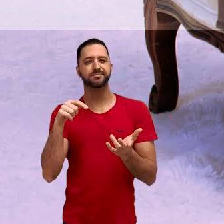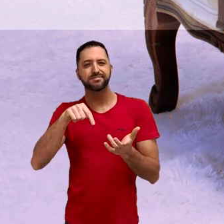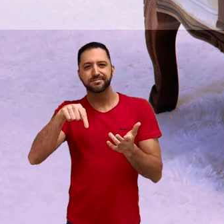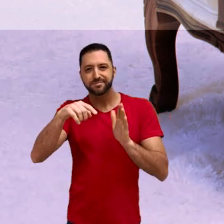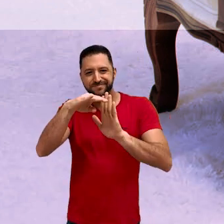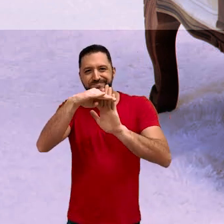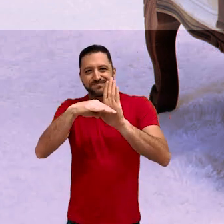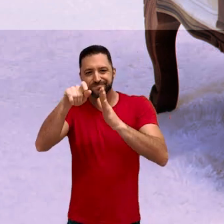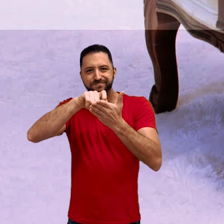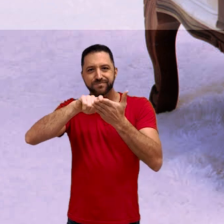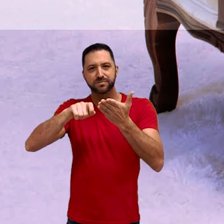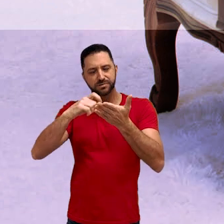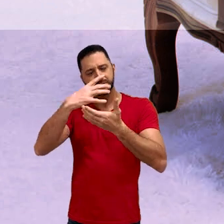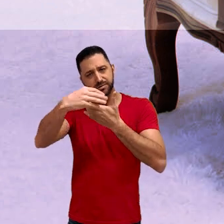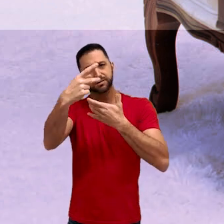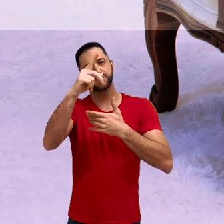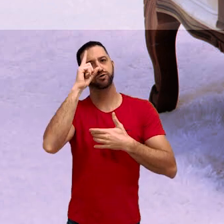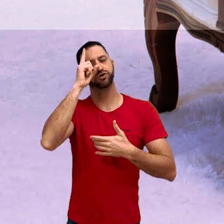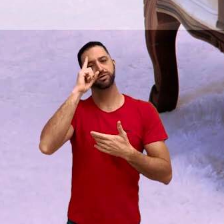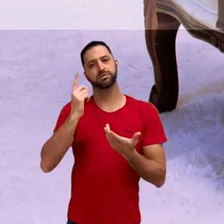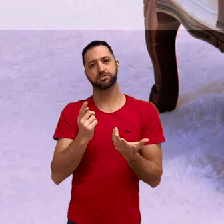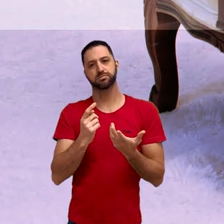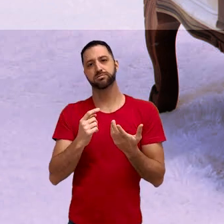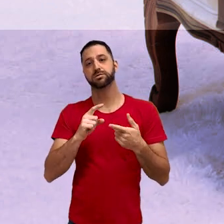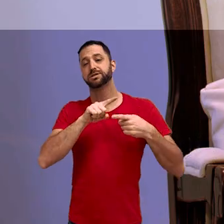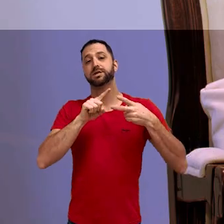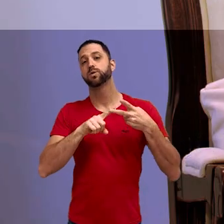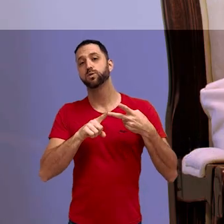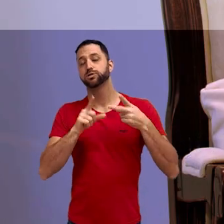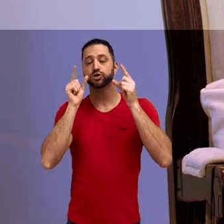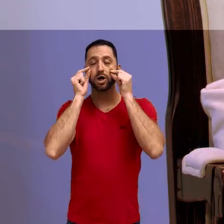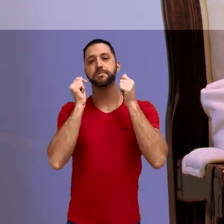tá? Tem uma lista, então começa a adotar isso para o teu dia a dia.